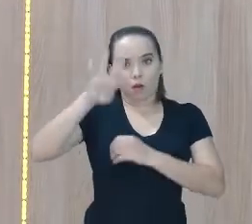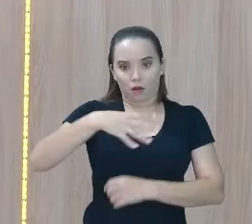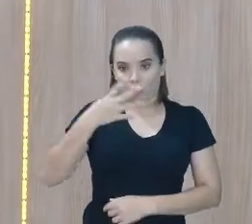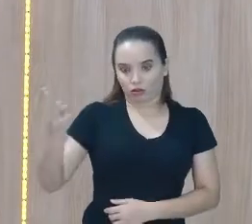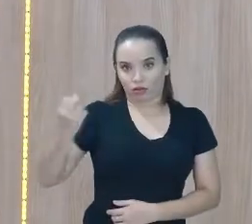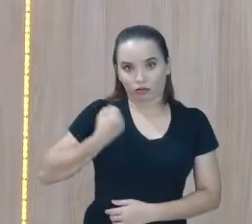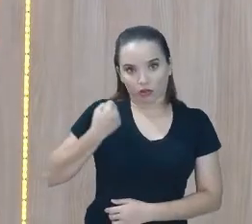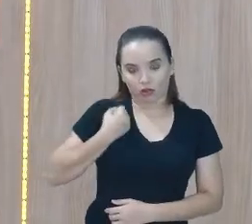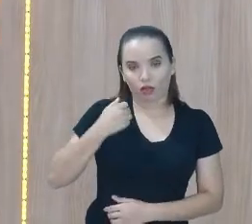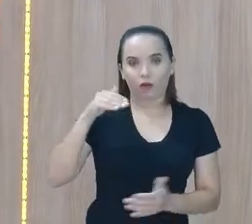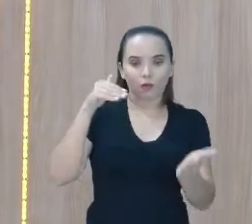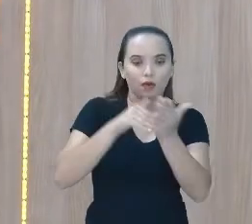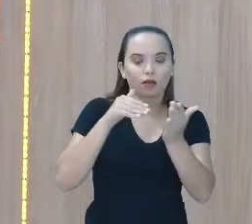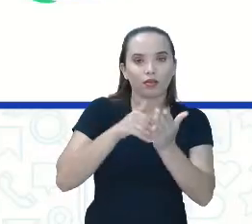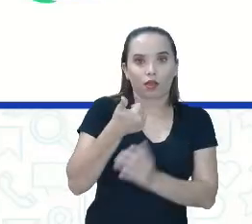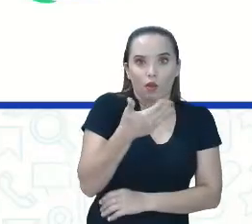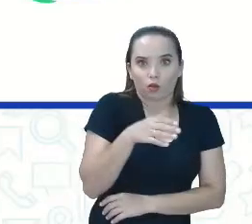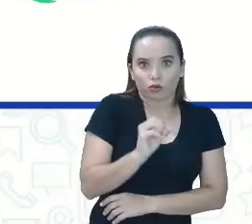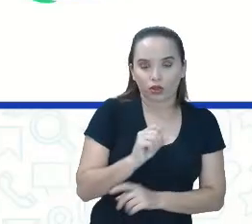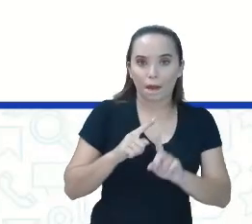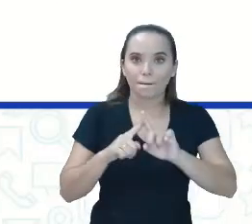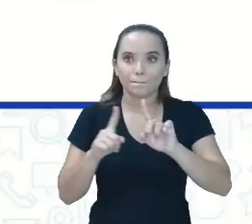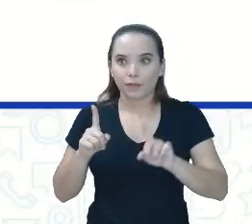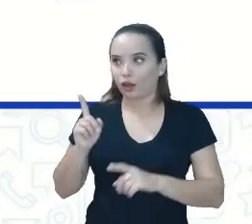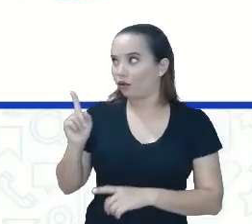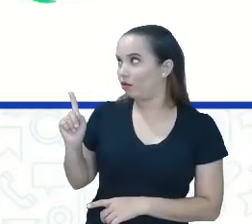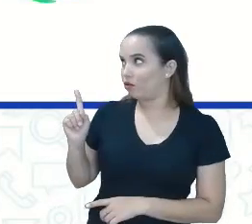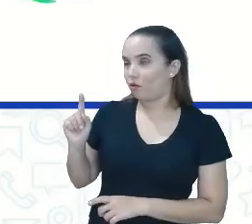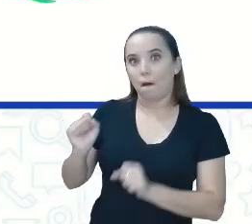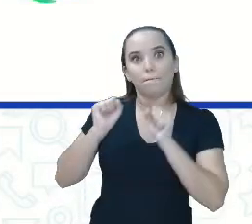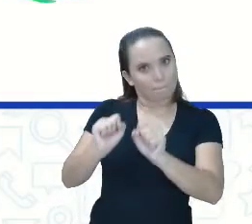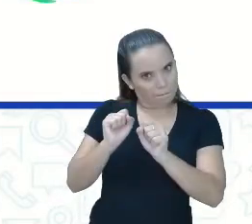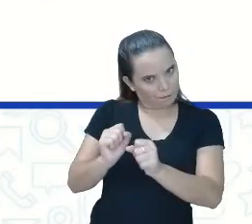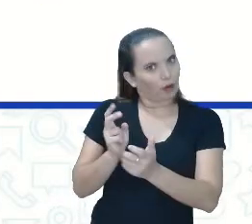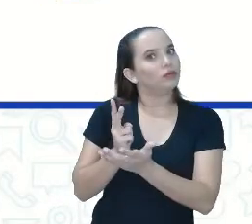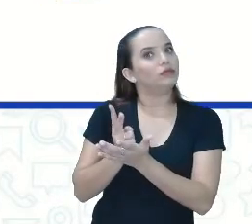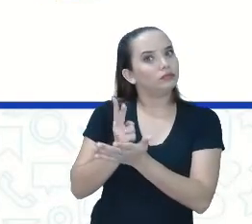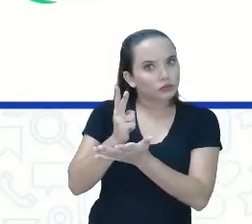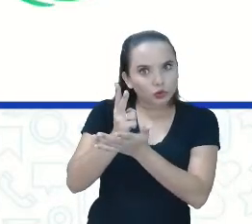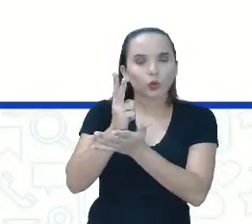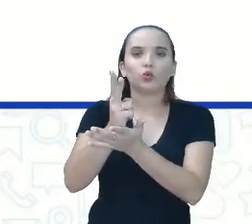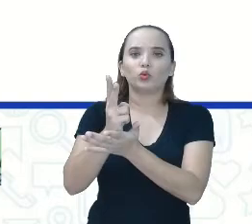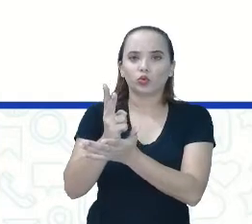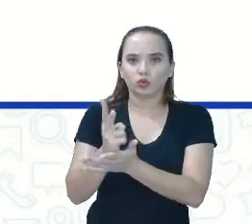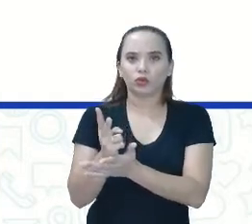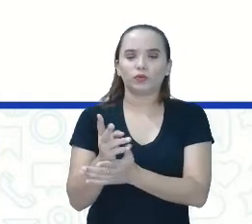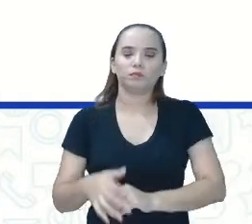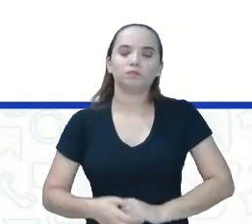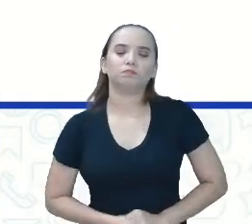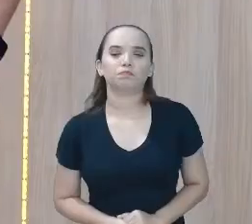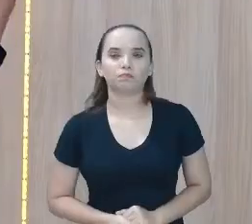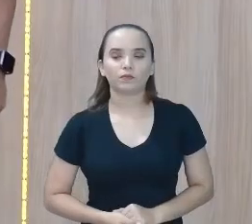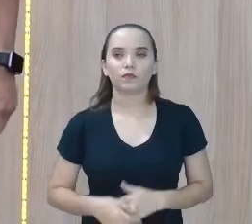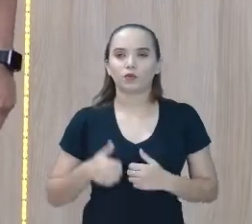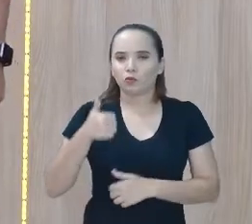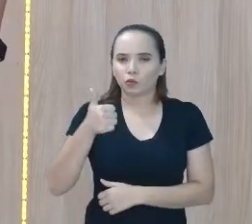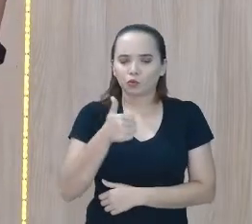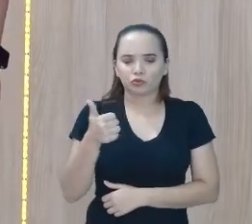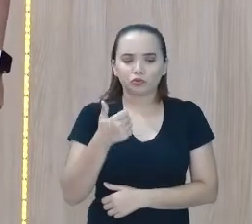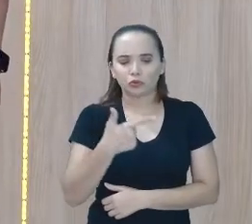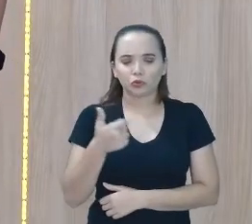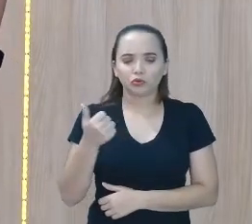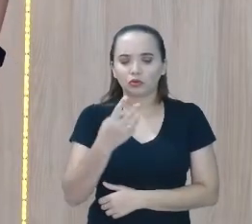esses números aqui, ó, eles podem continuar infinitamente, tá? 11, 12, 13 e assim por diante, e aí você vai